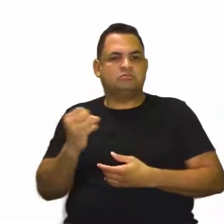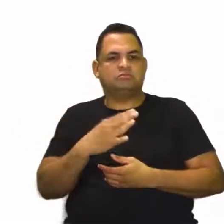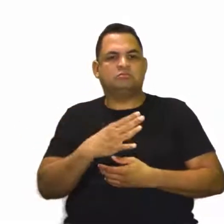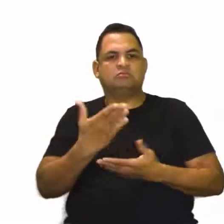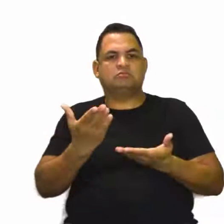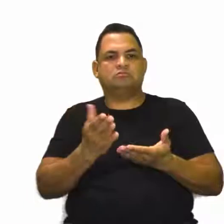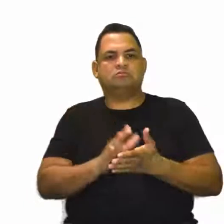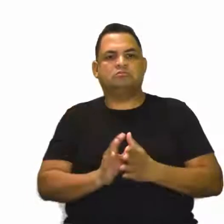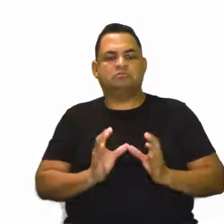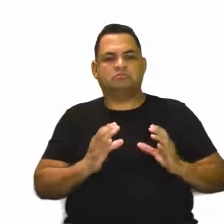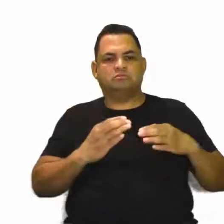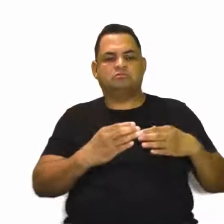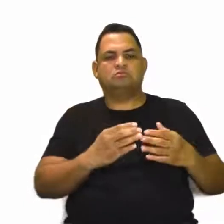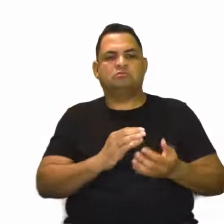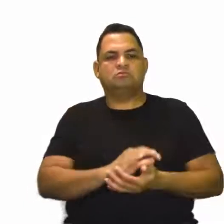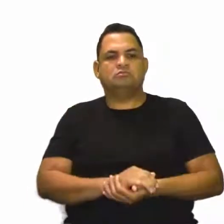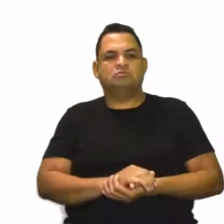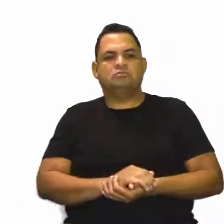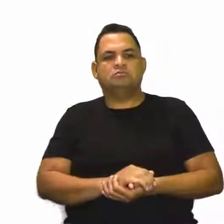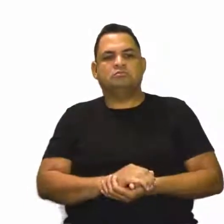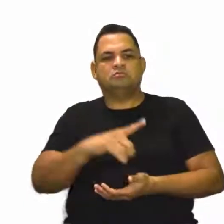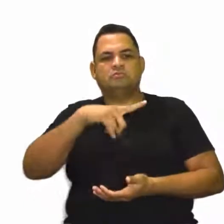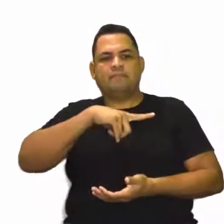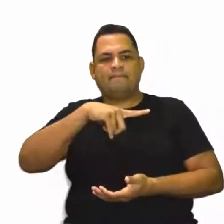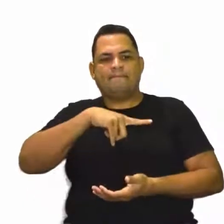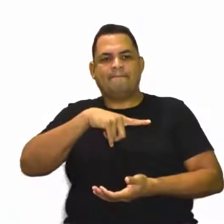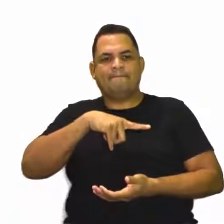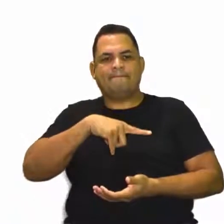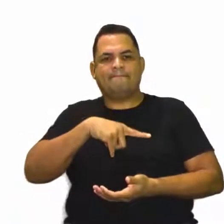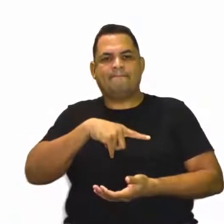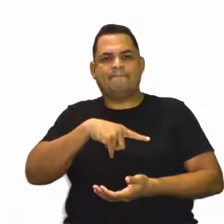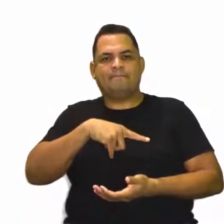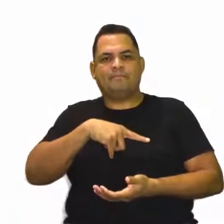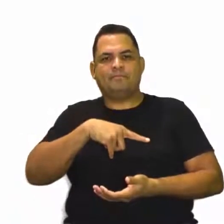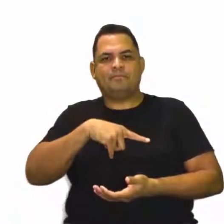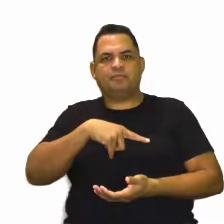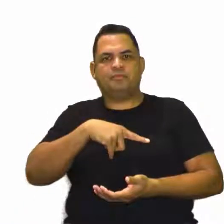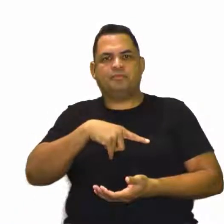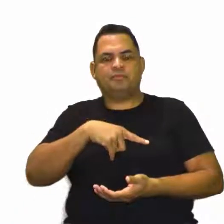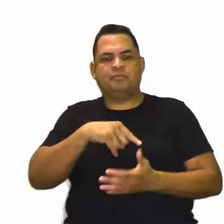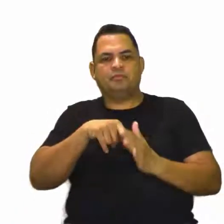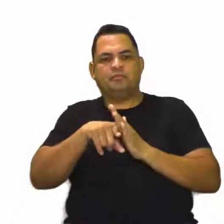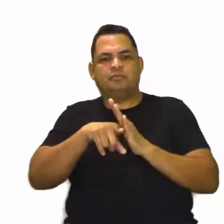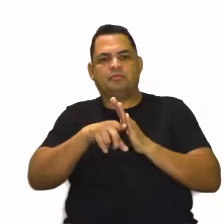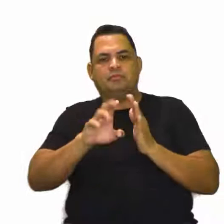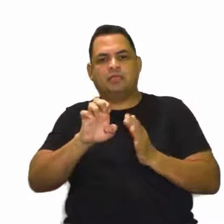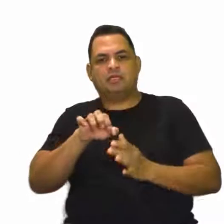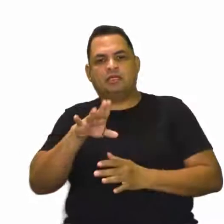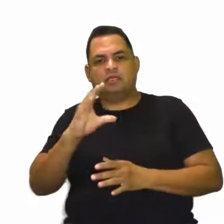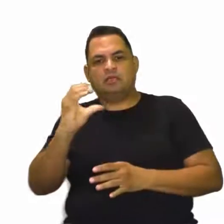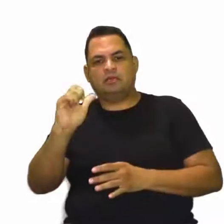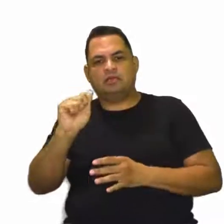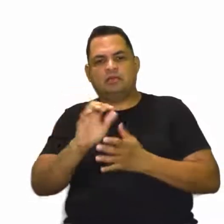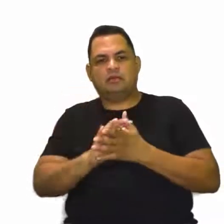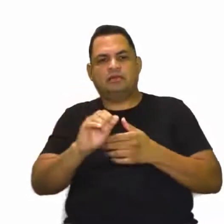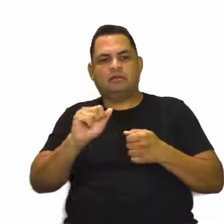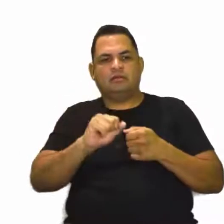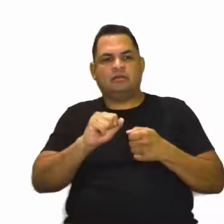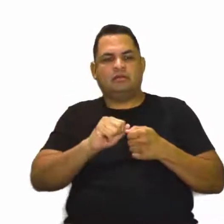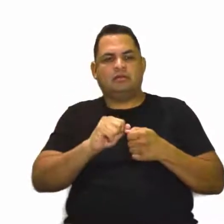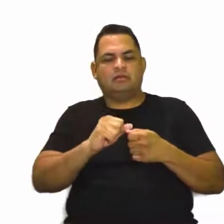voltados aí para os adolescentes. Então, nós temos aqui, né, no caso desse estudo do Erica, que foi